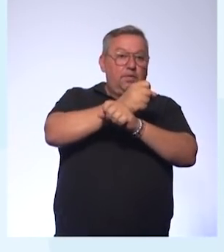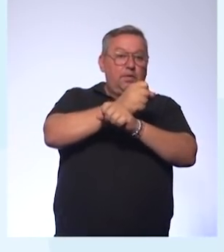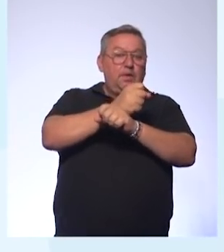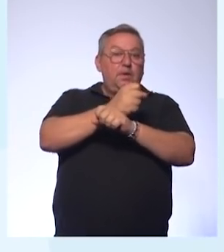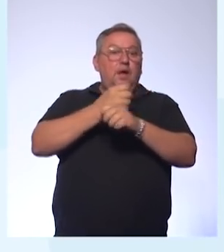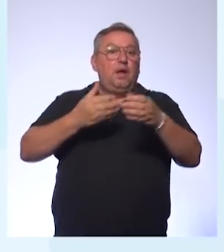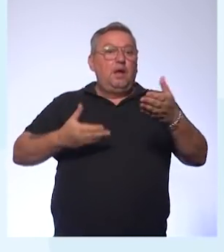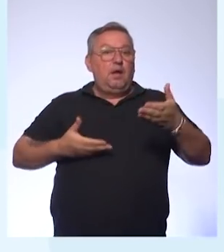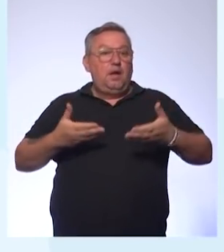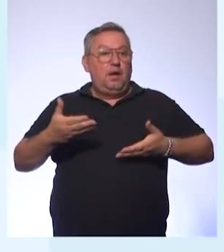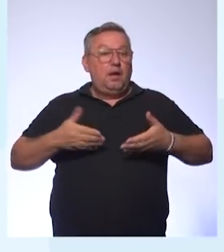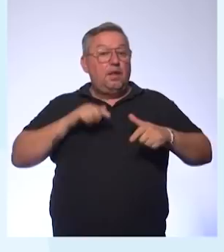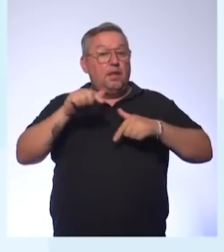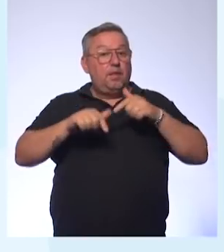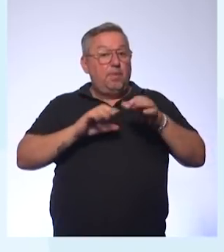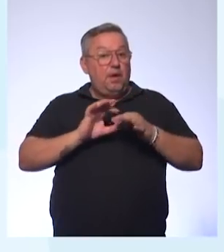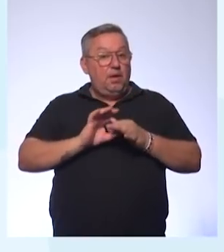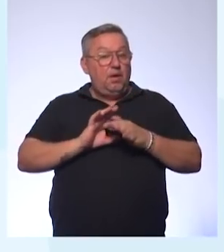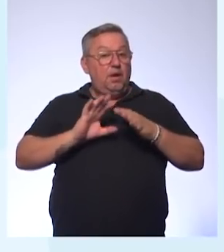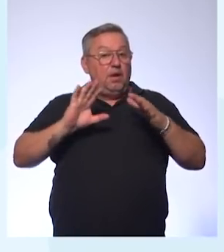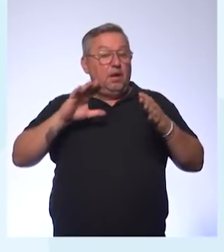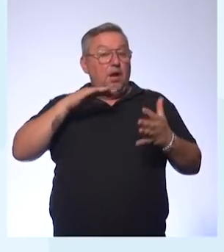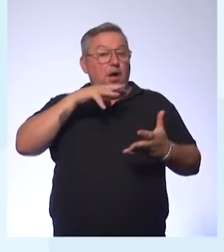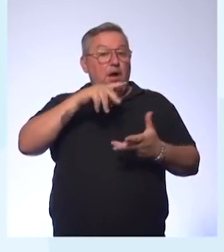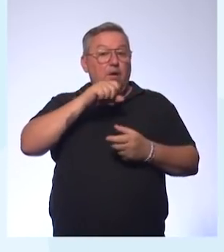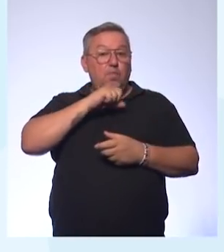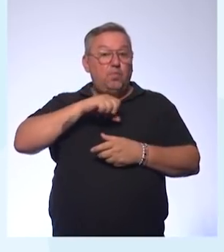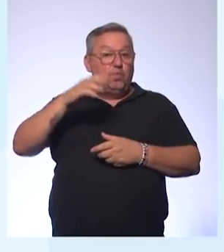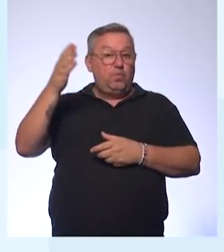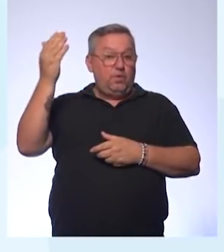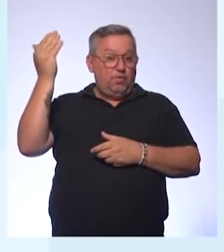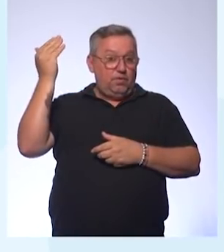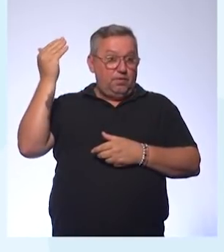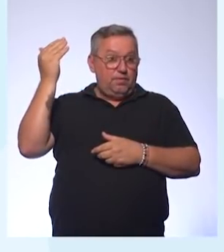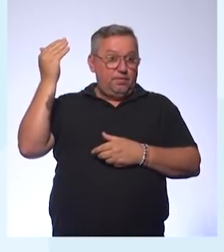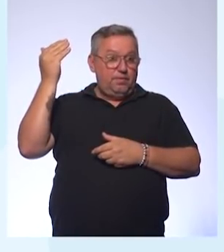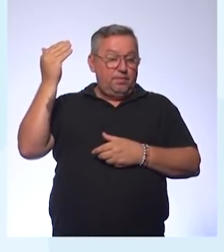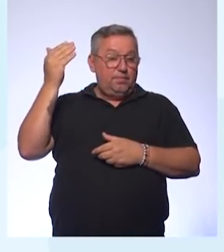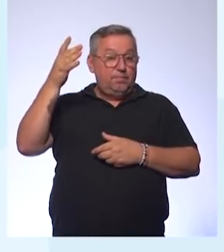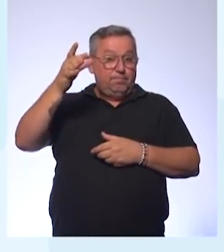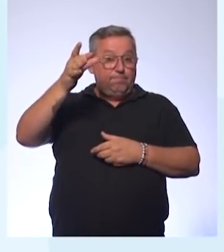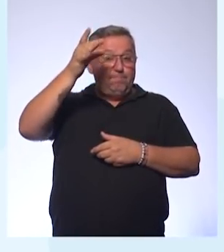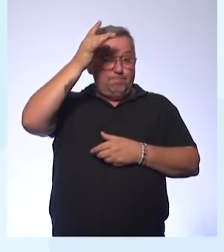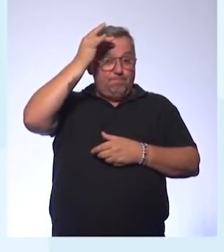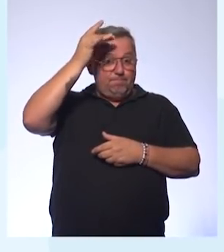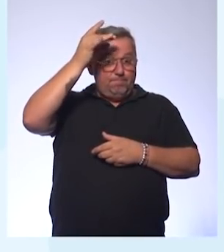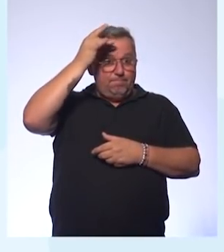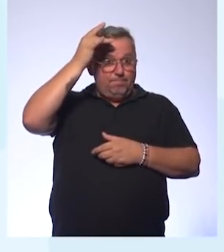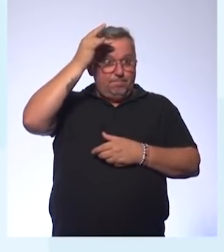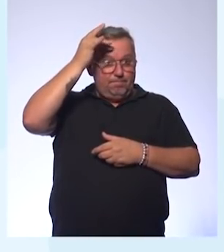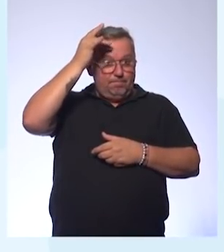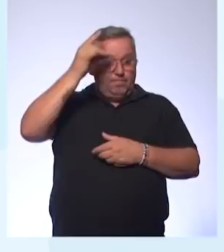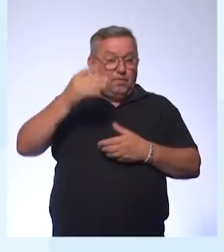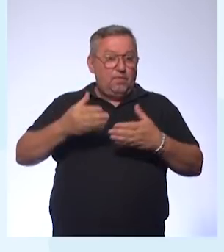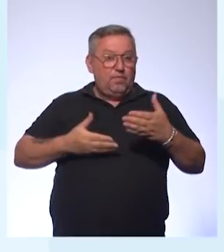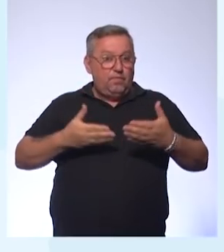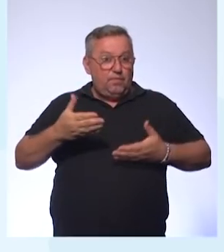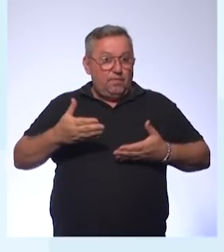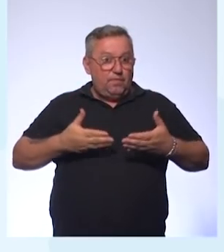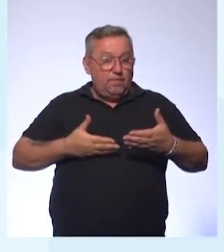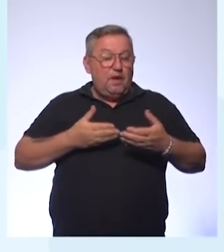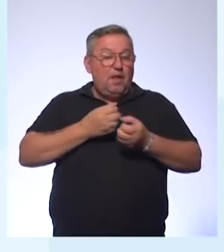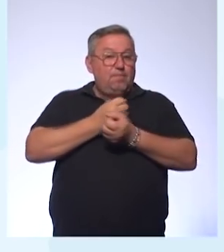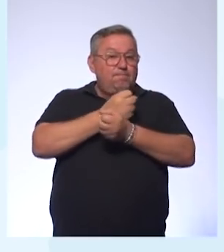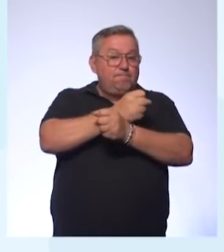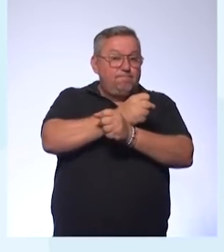servidão e trabalho livre no mundo antigo. Então, olha só, pessoal, gravem essas palavras, servidão e